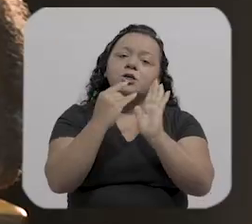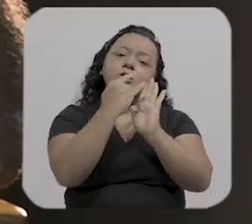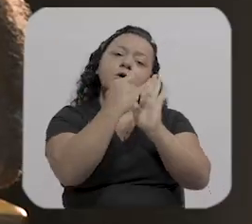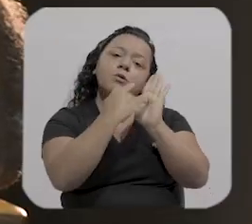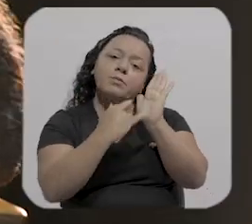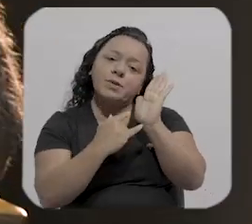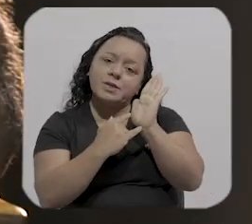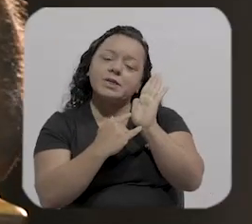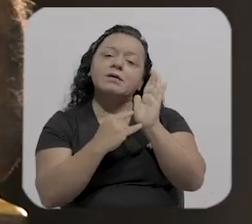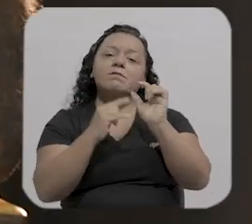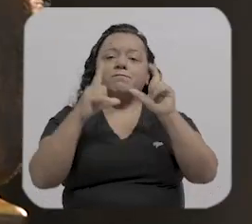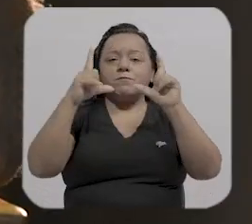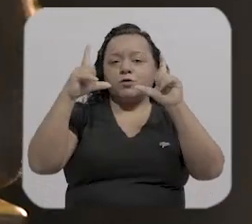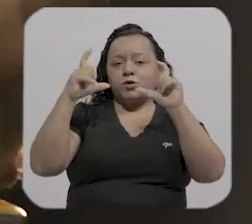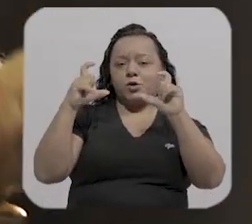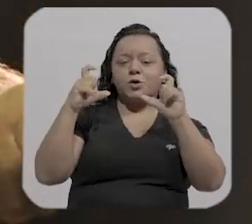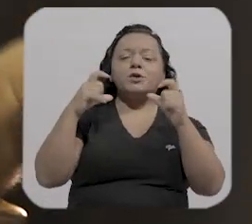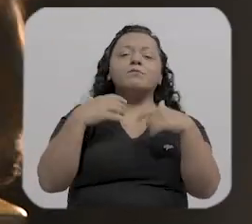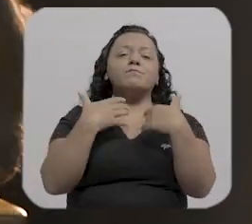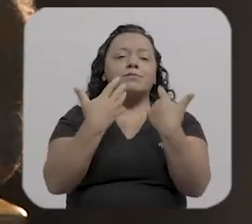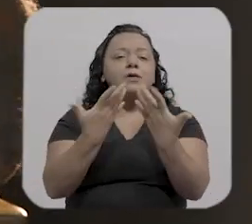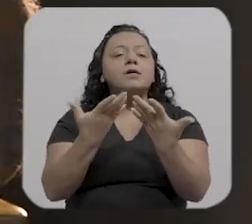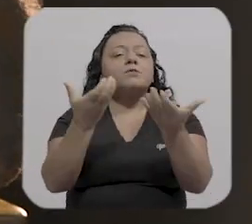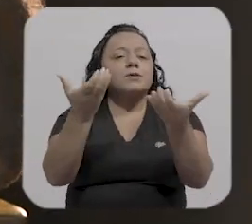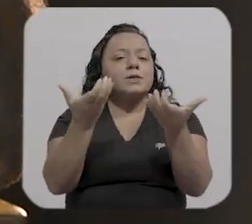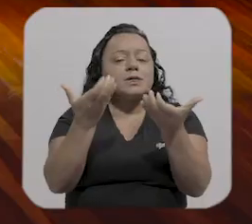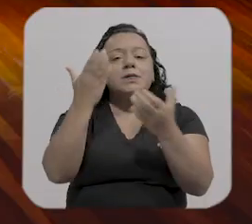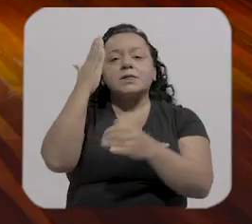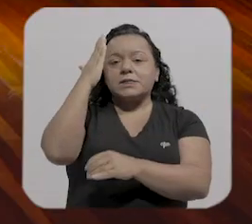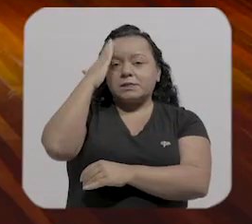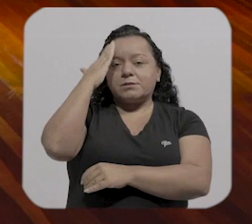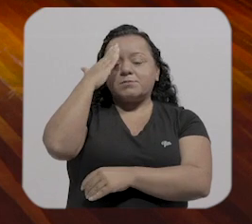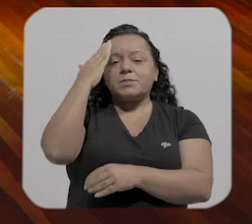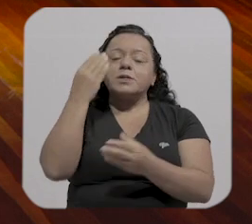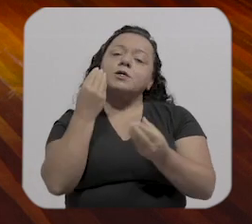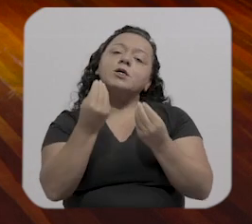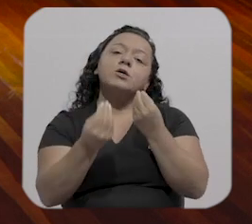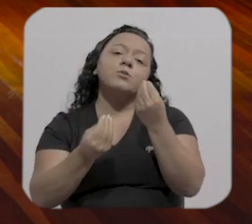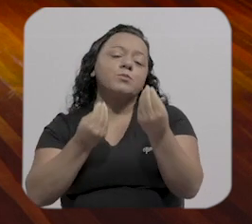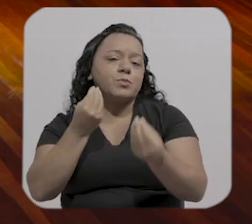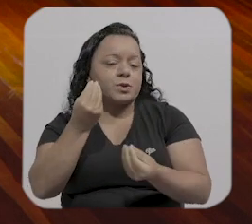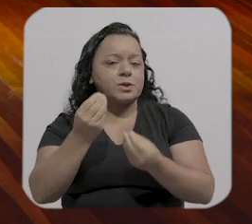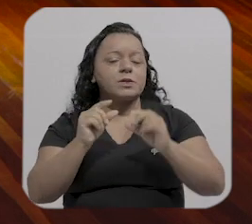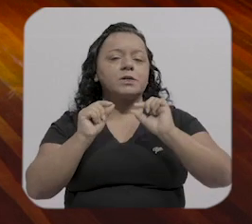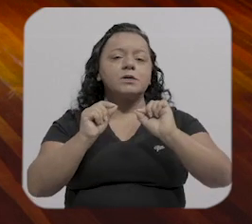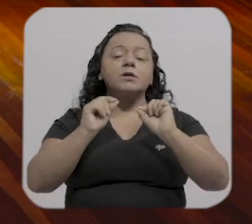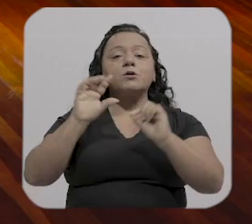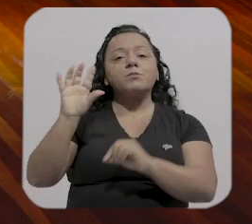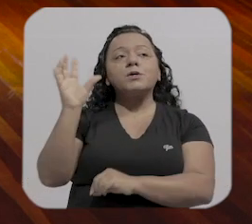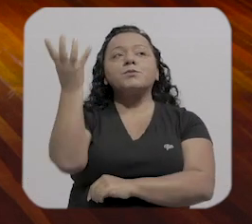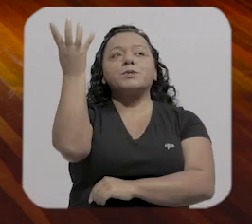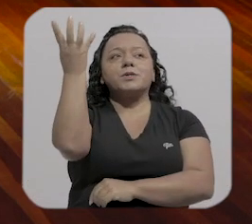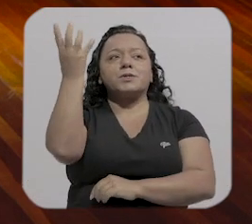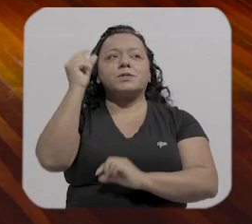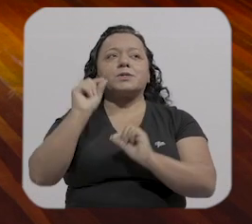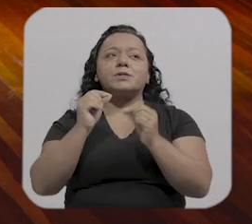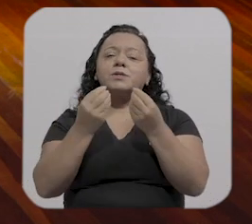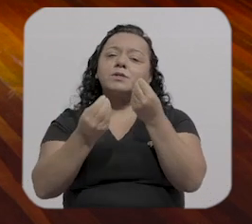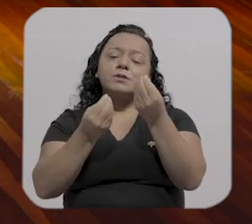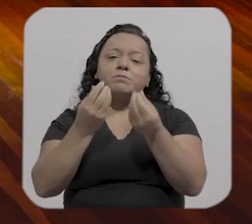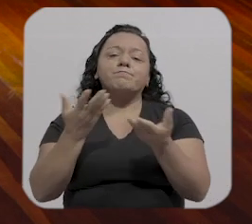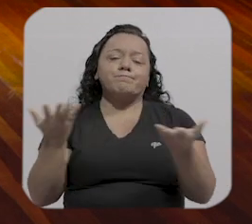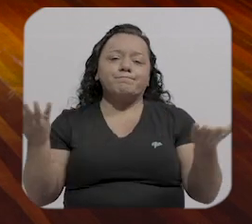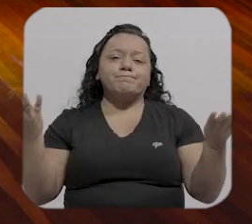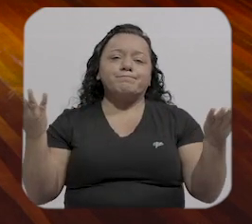como documentarista, como fotógrafo, né? Eu queria saber como era aquilo, né? Como